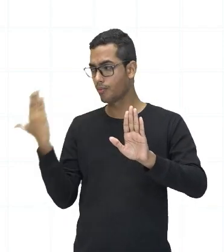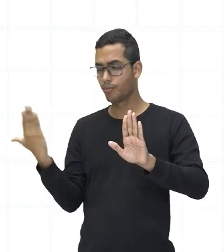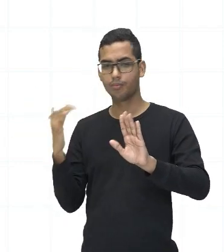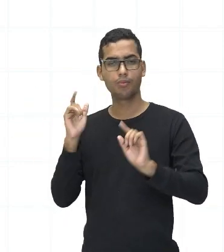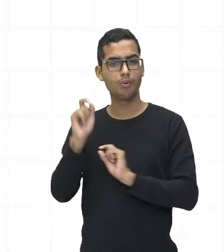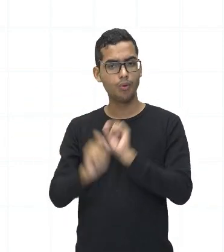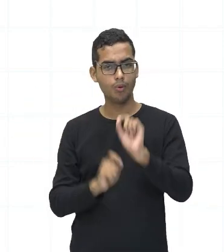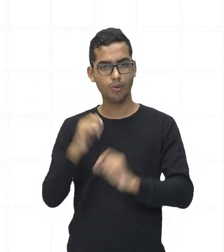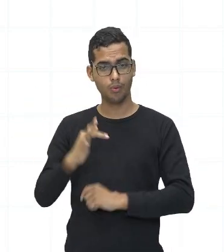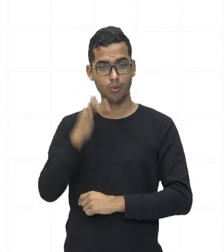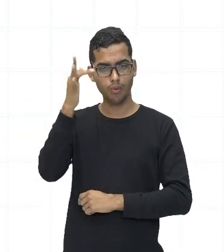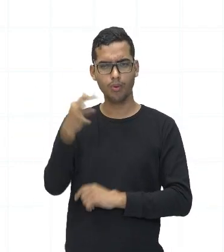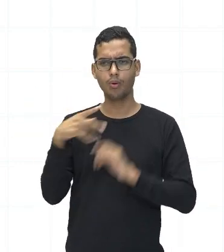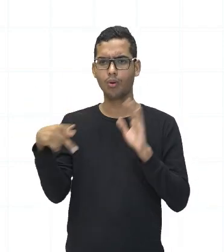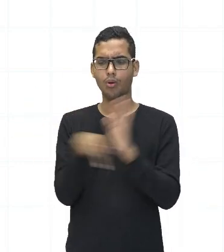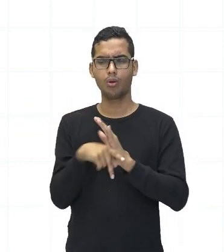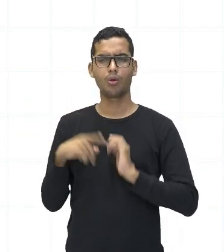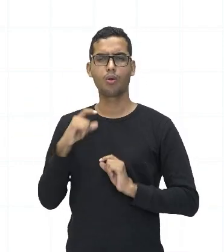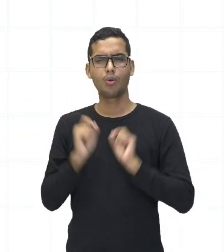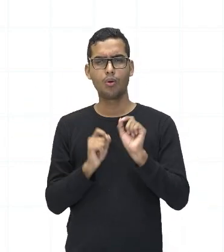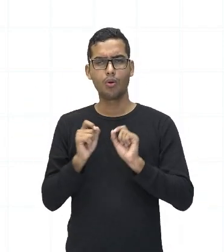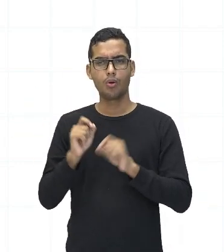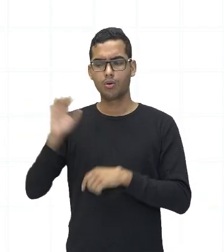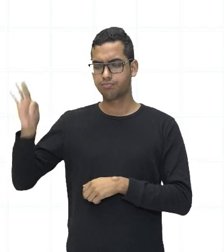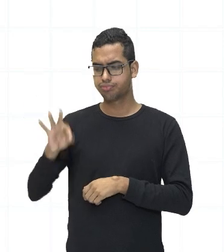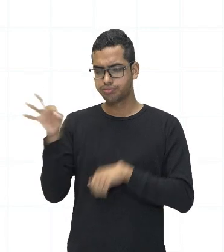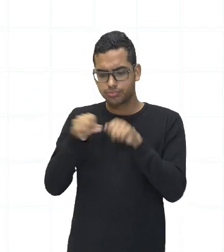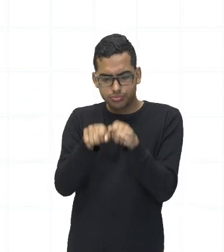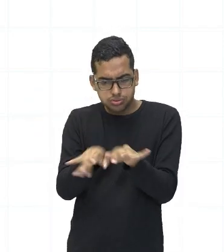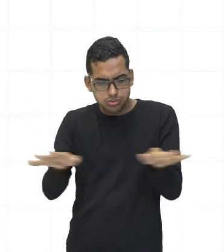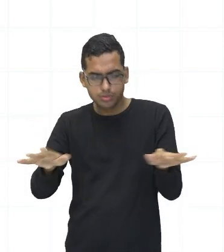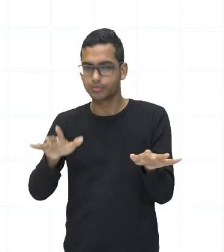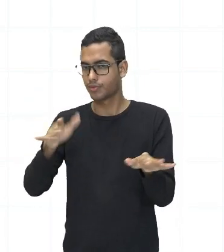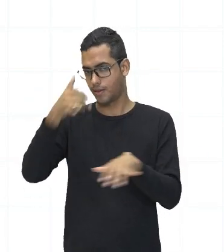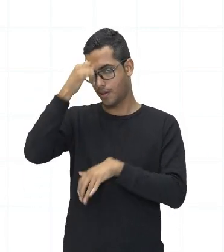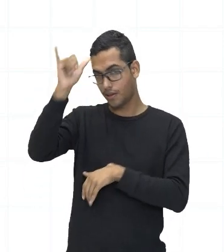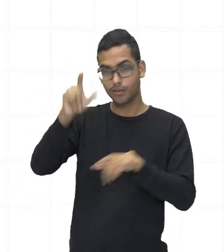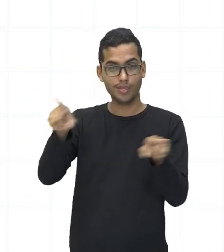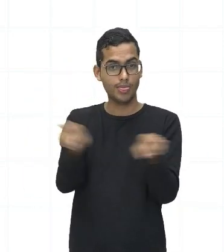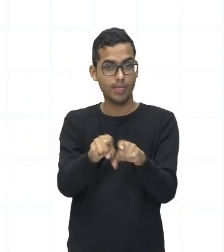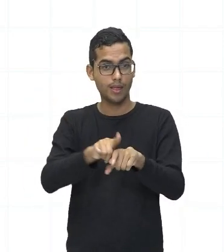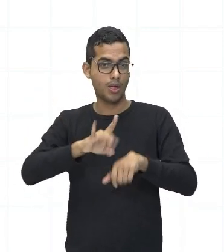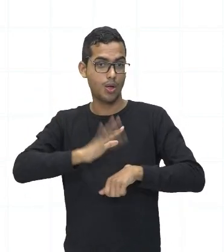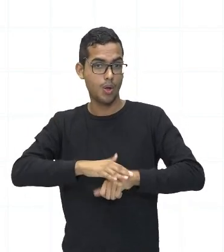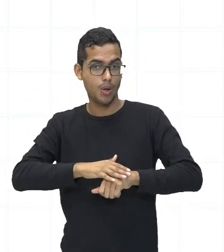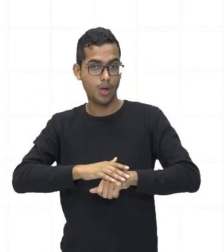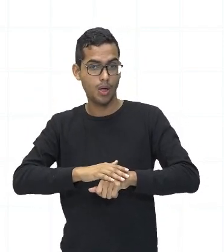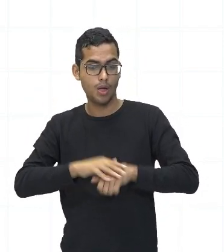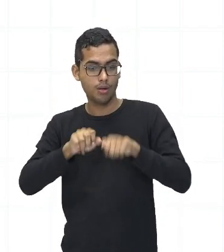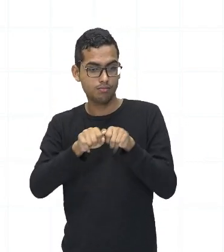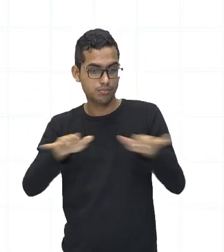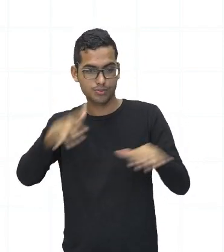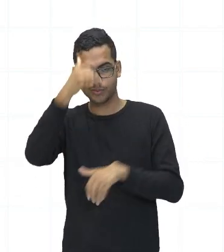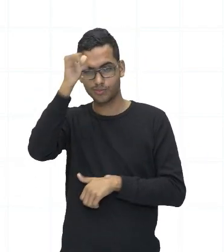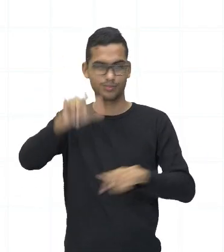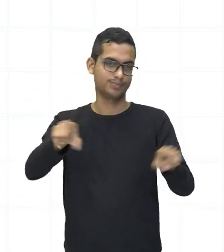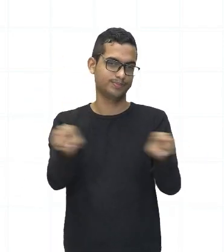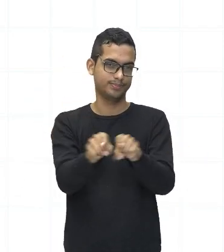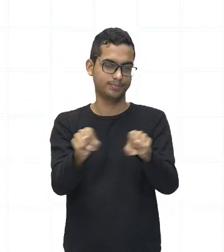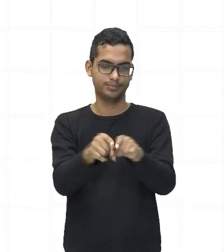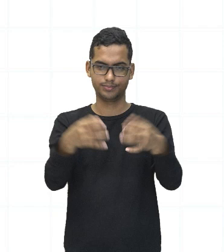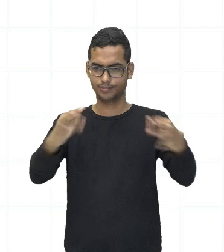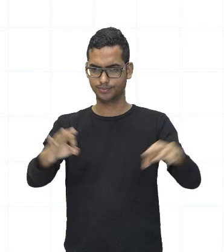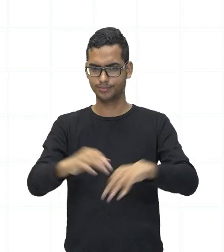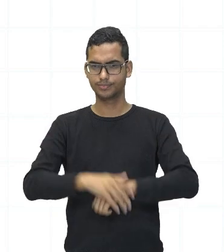que o mosquito não se reproduza e a doença, ao fim e ao cabo, não prolifere ainda mais,